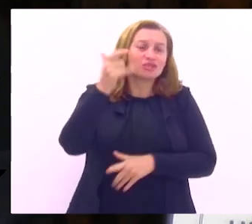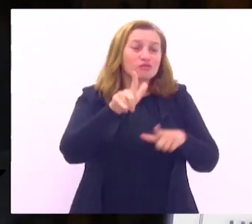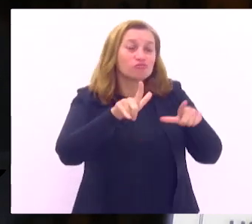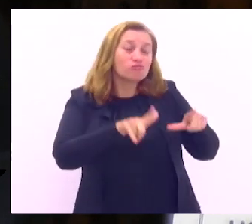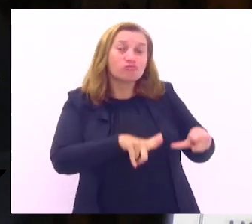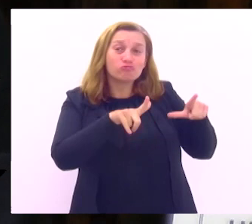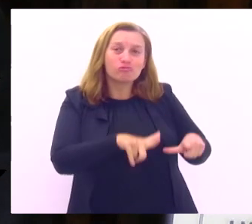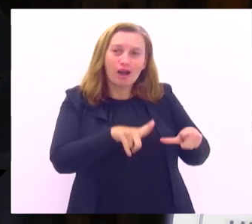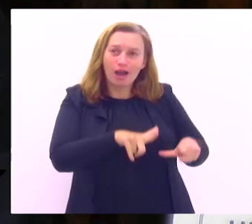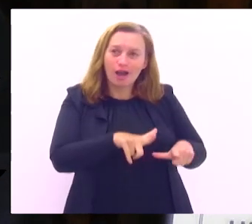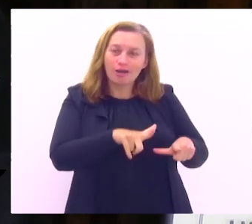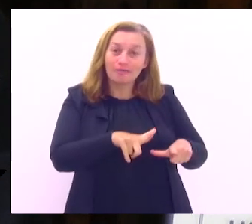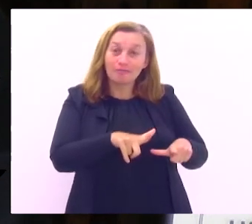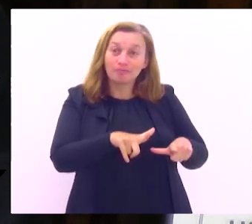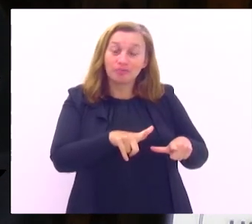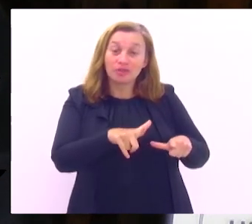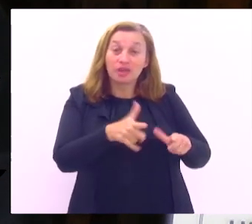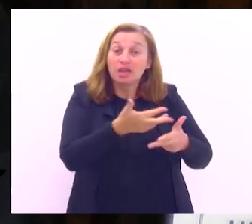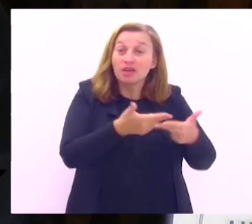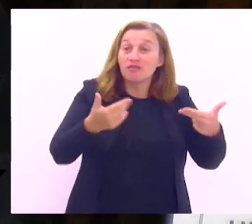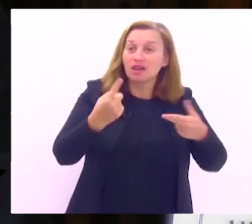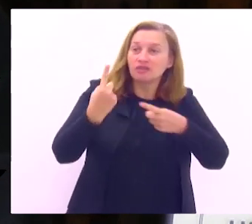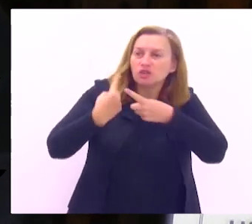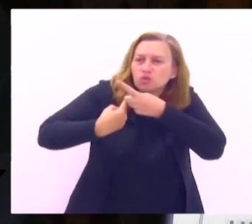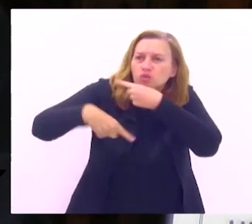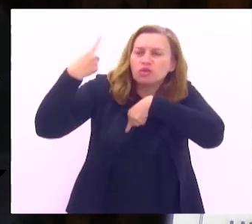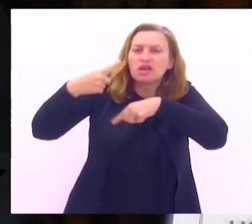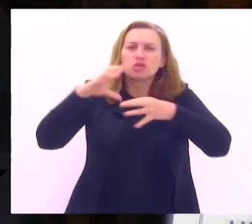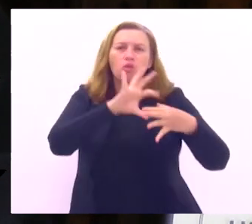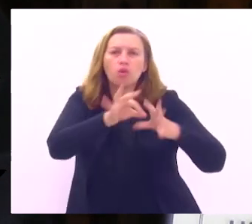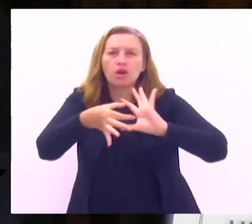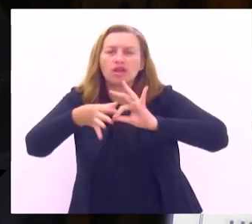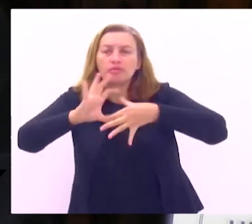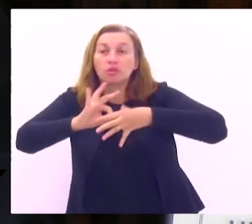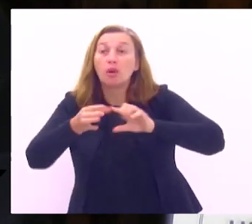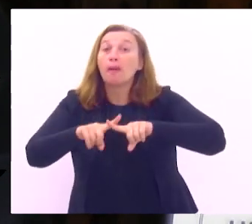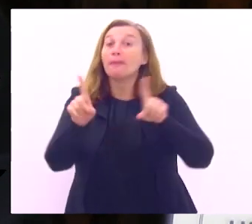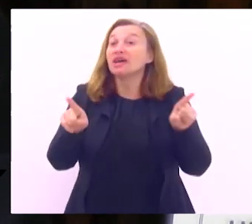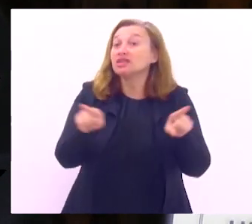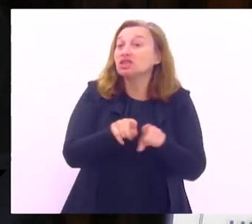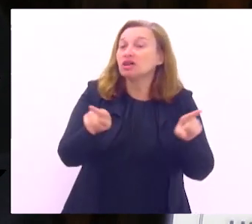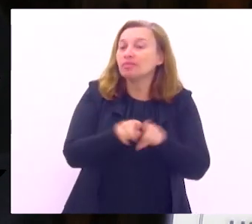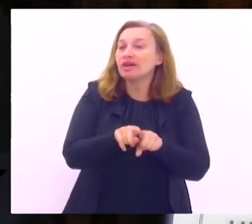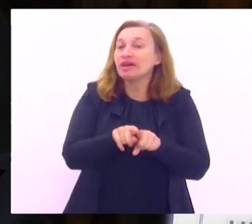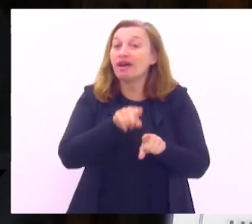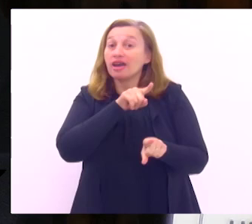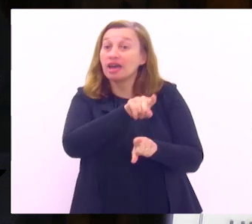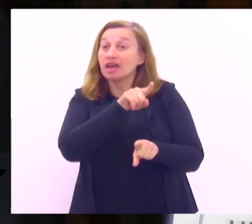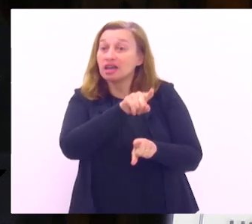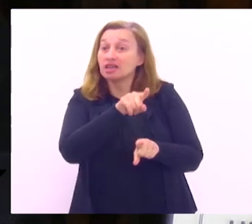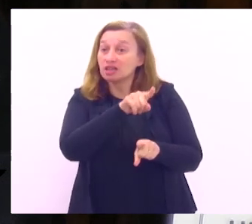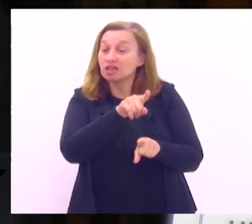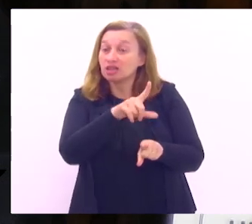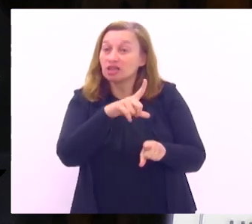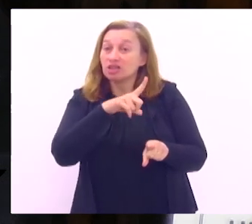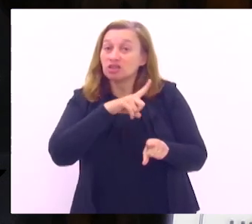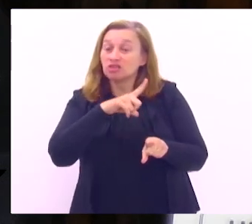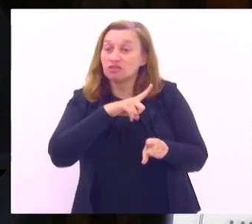Daqueles que alcançaram o sucesso olímpico, mas também daqueles que tiveram seus resgates como